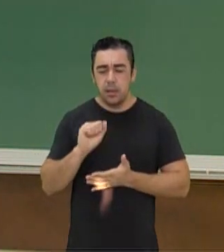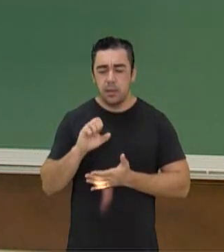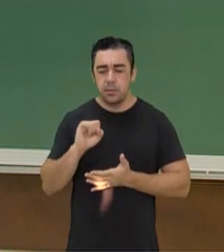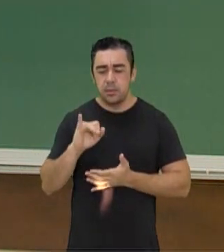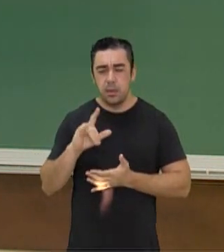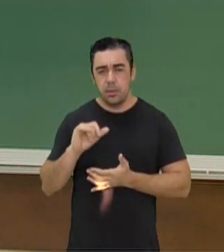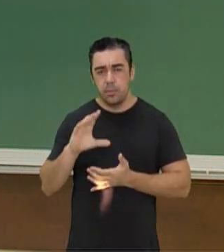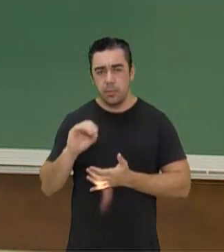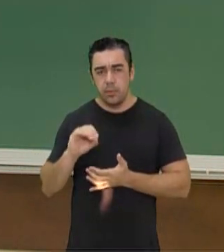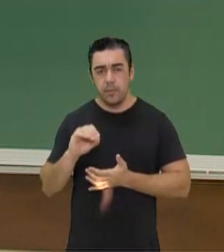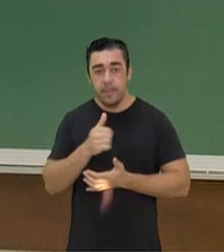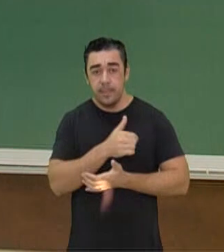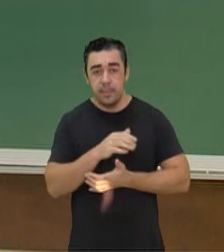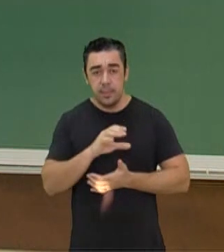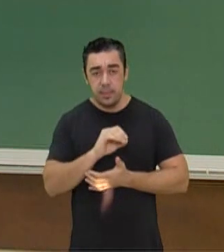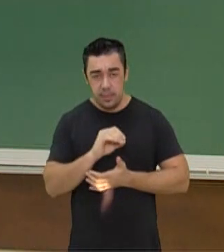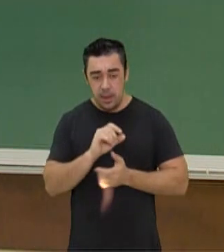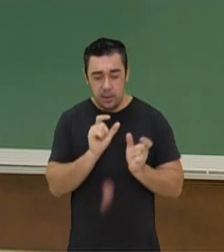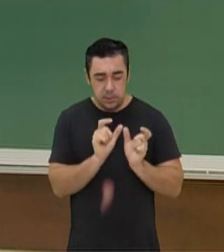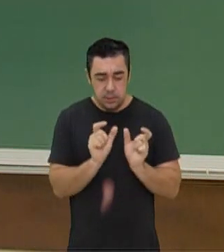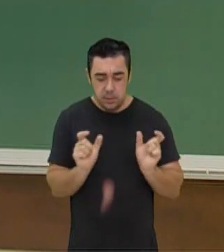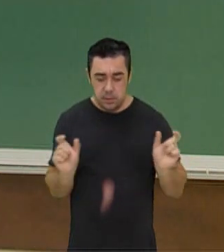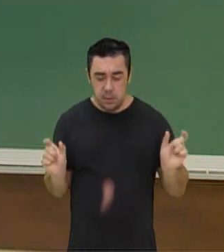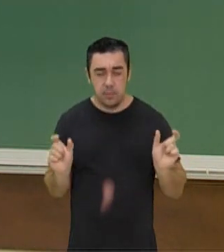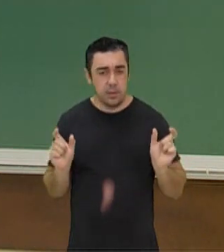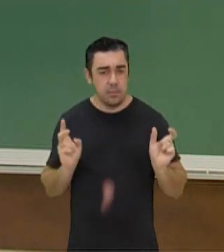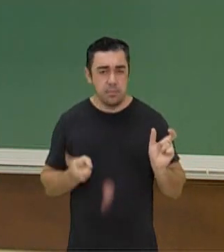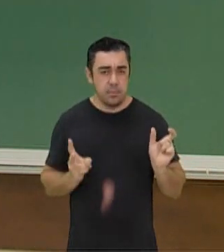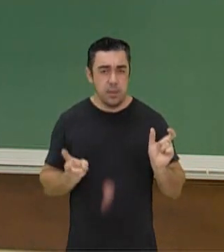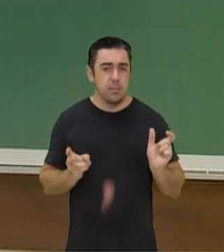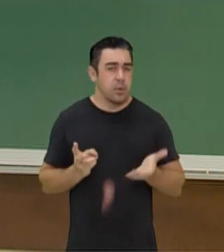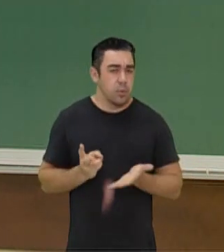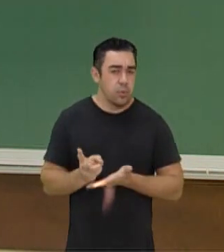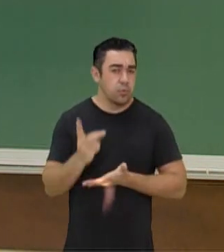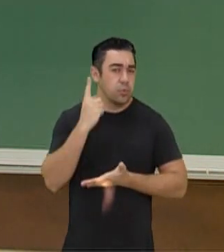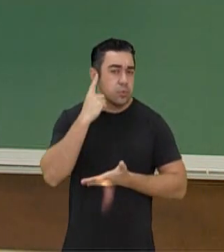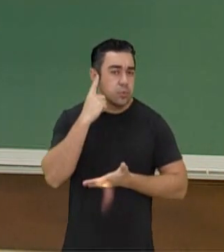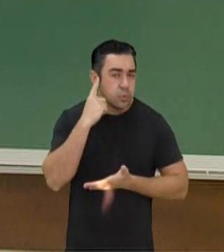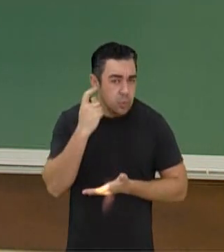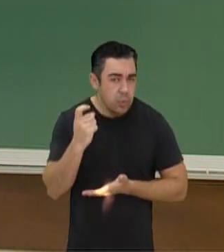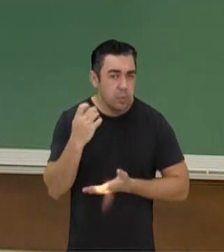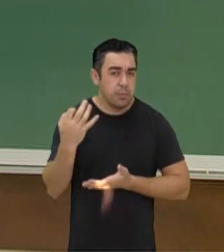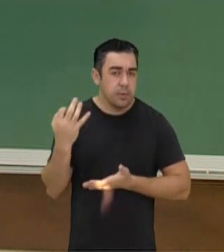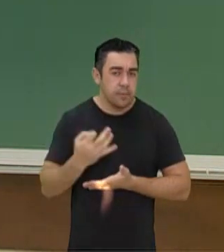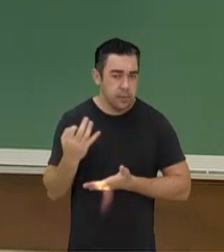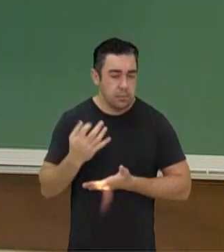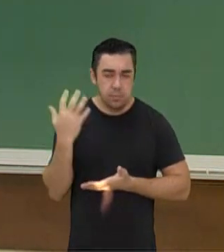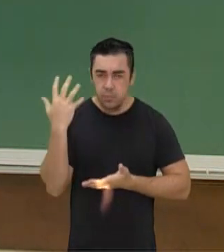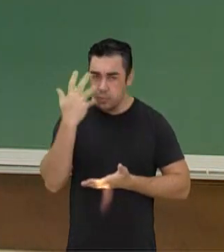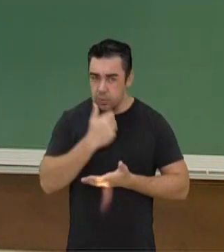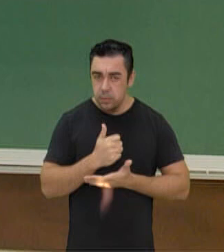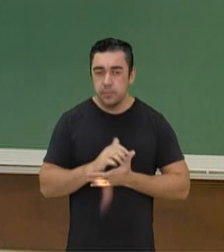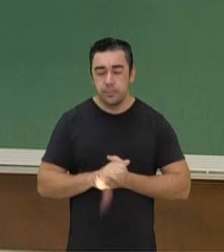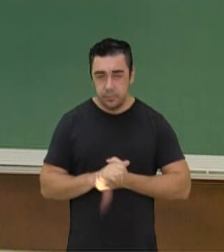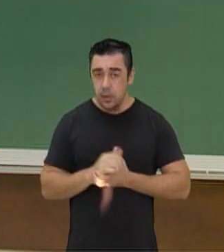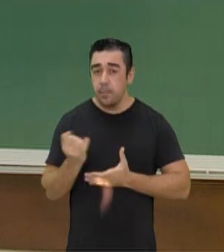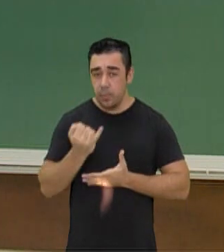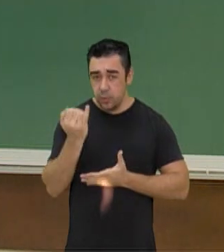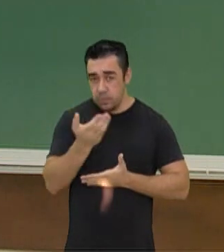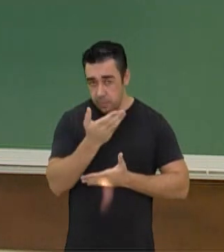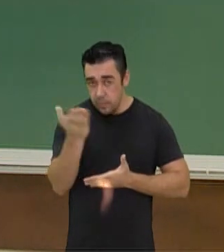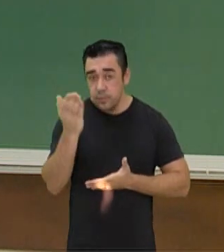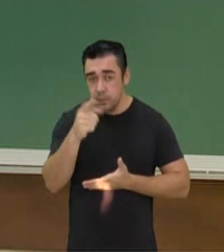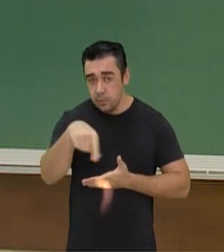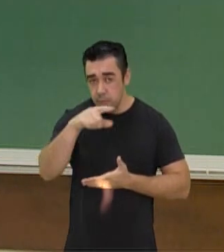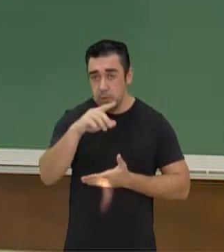a mesma harmonia ali do som, perfeito? Muito bonito lá. Importante, mais um para